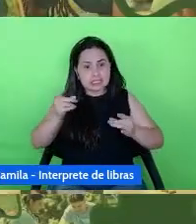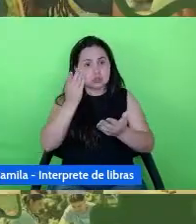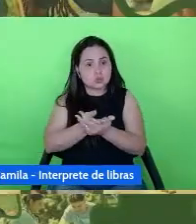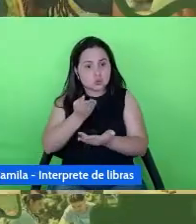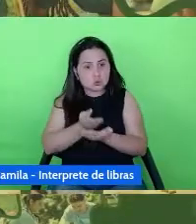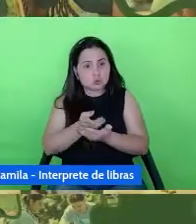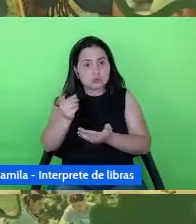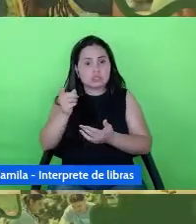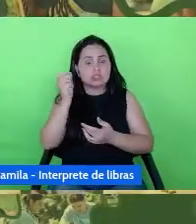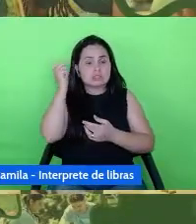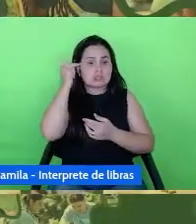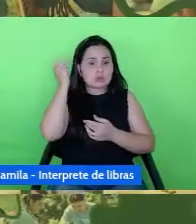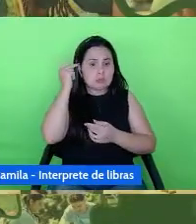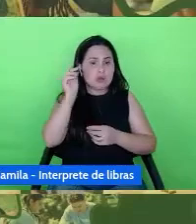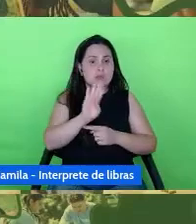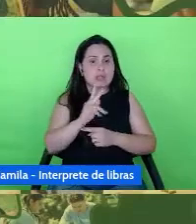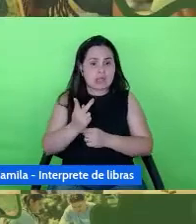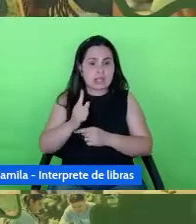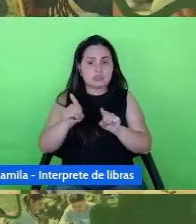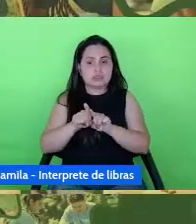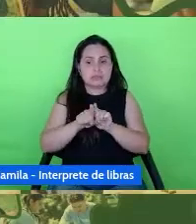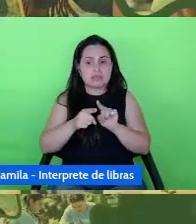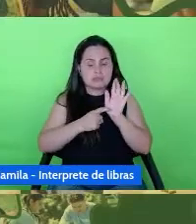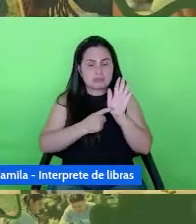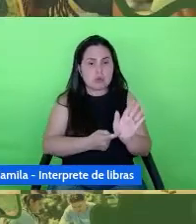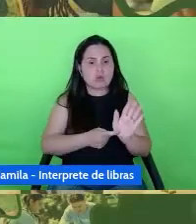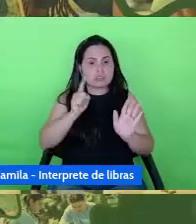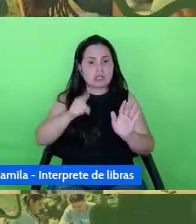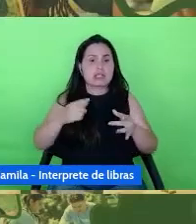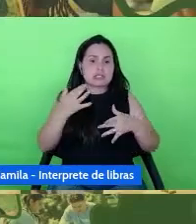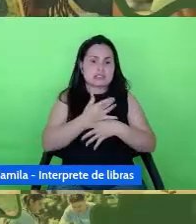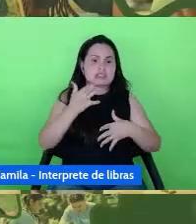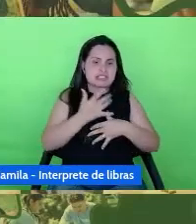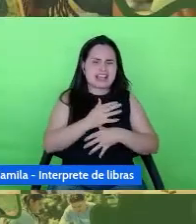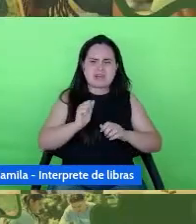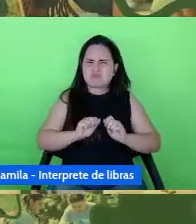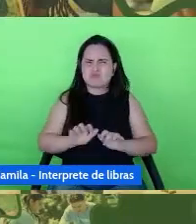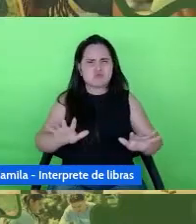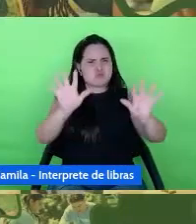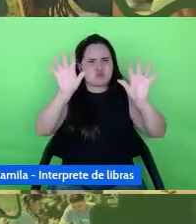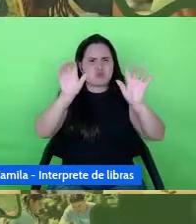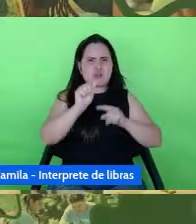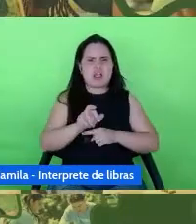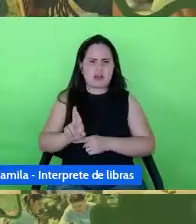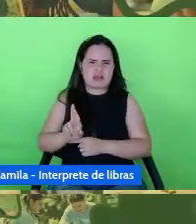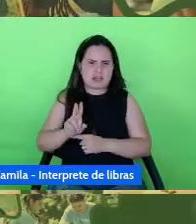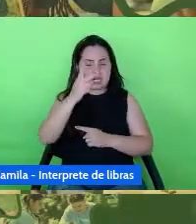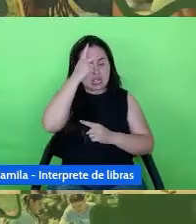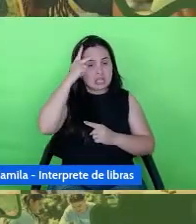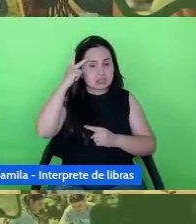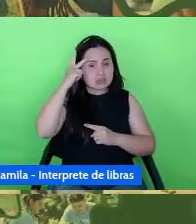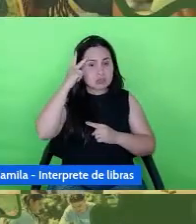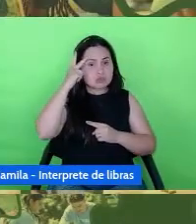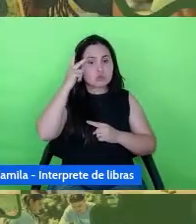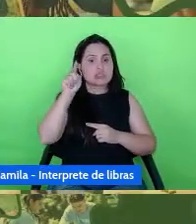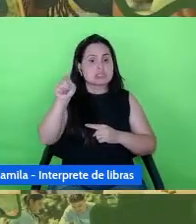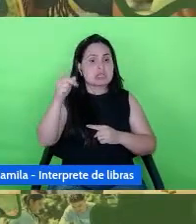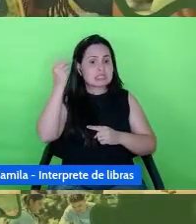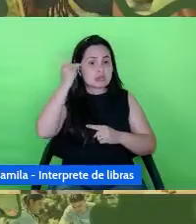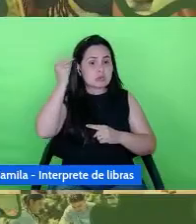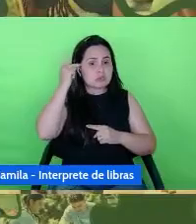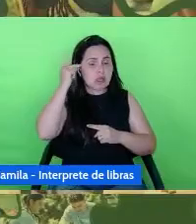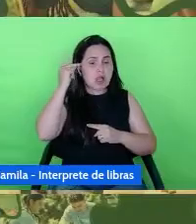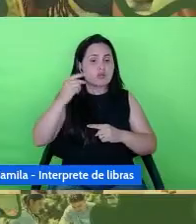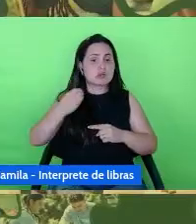sérios, em Belo Horizonte também mostram, são cidades muito poluídas pelo ar. As pessoas, por morar em São Paulo, têm uma